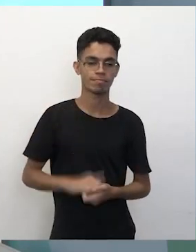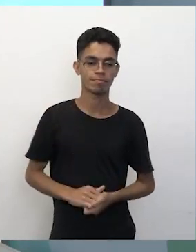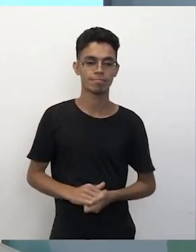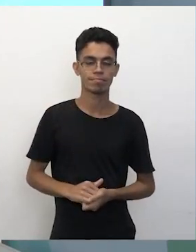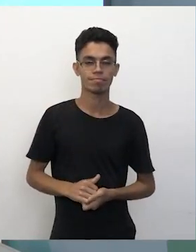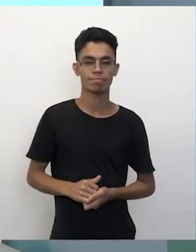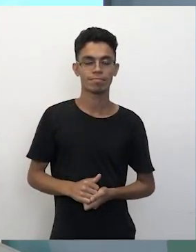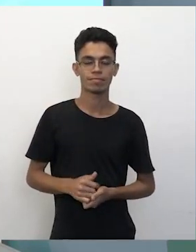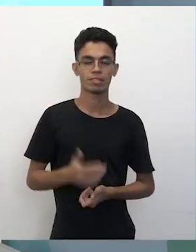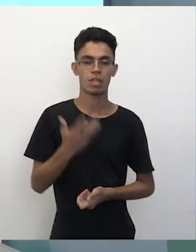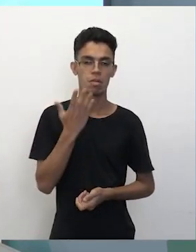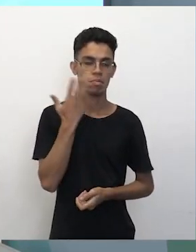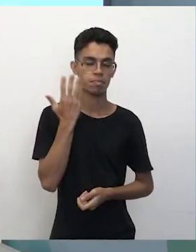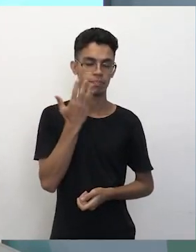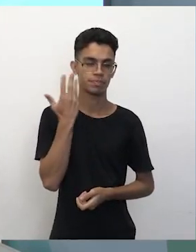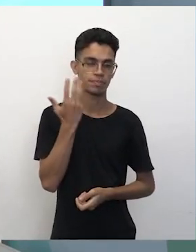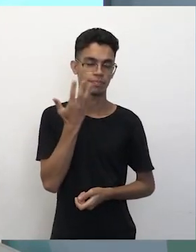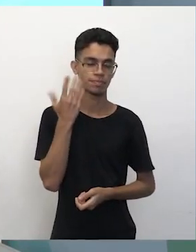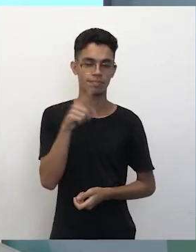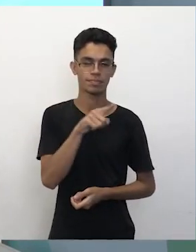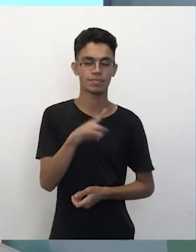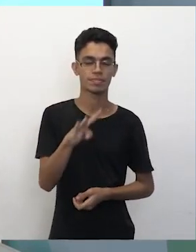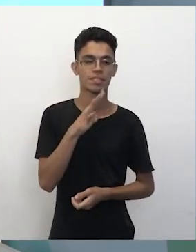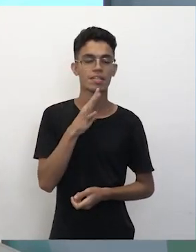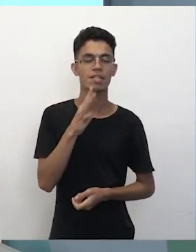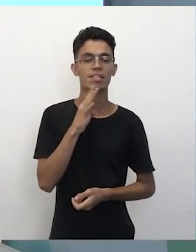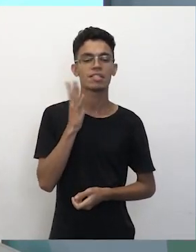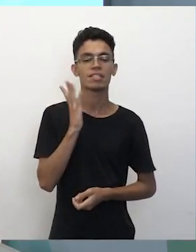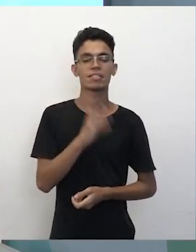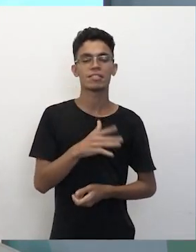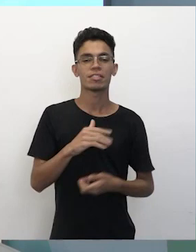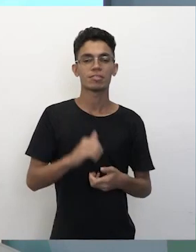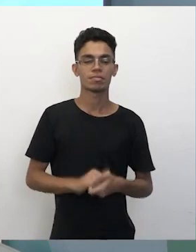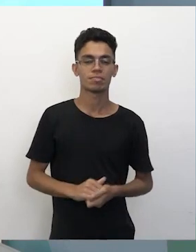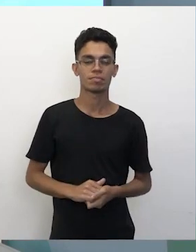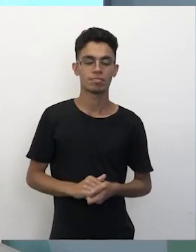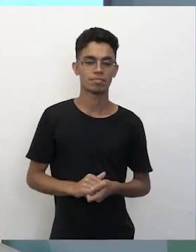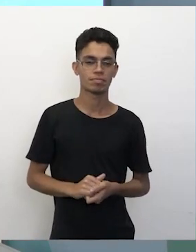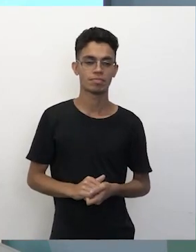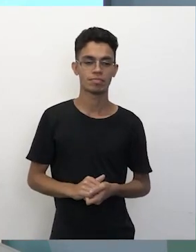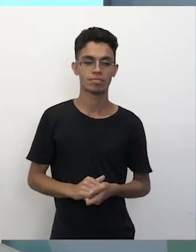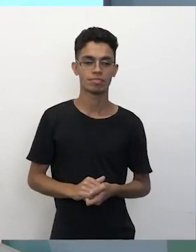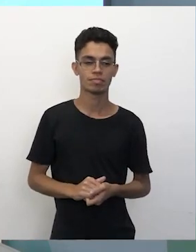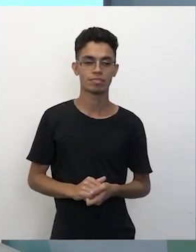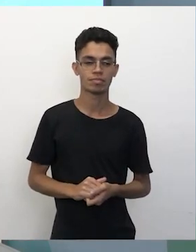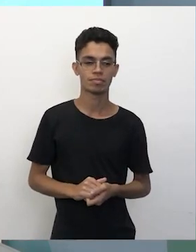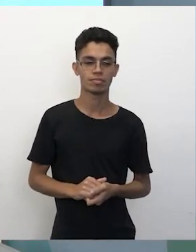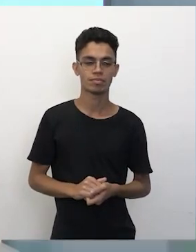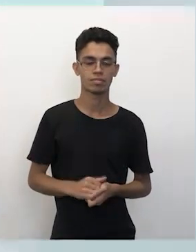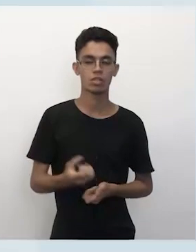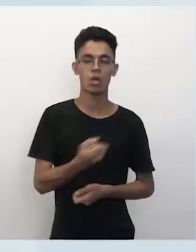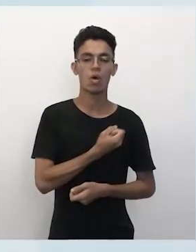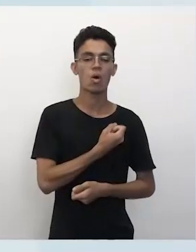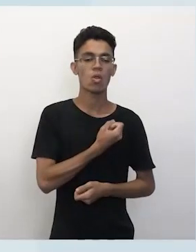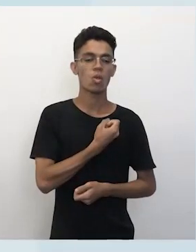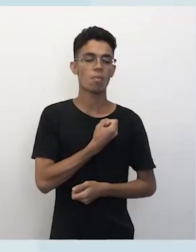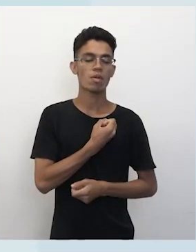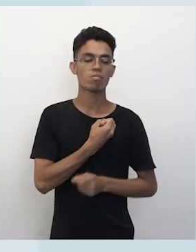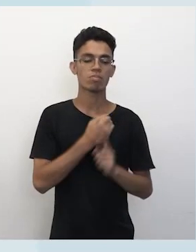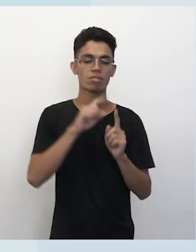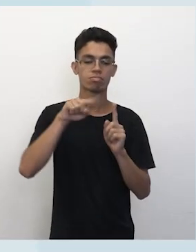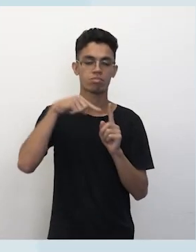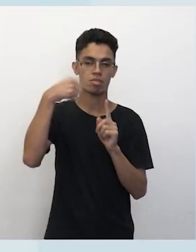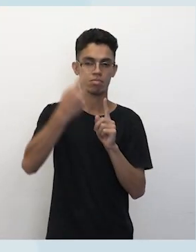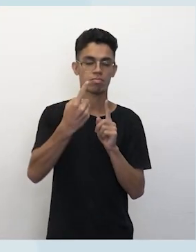Essa é talvez a mais conhecida de todas. Ela muito, muito sossegada, tá? E que todo número elevado a 1 é igual